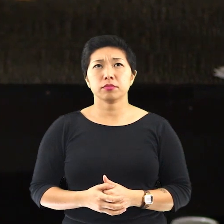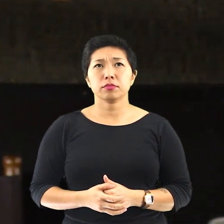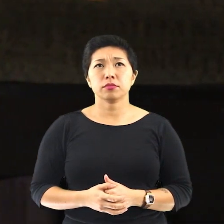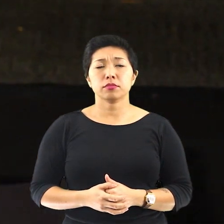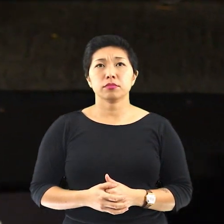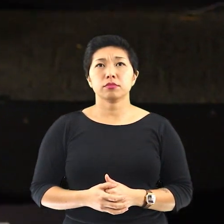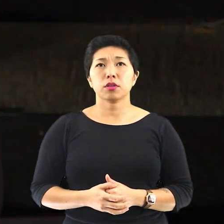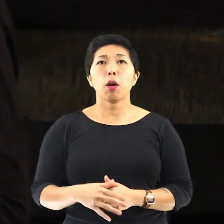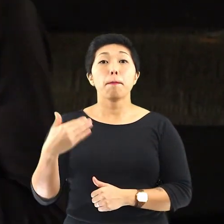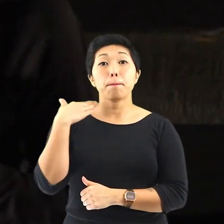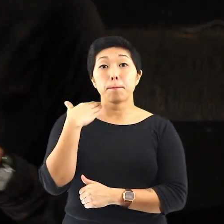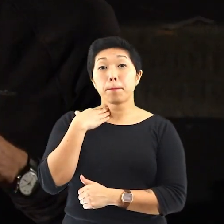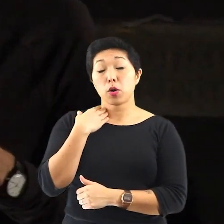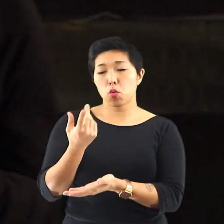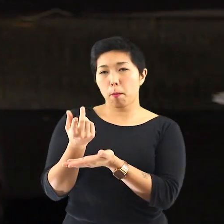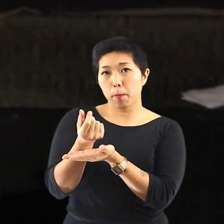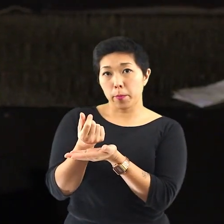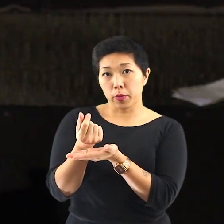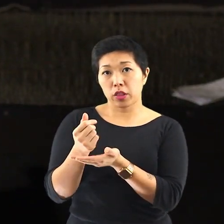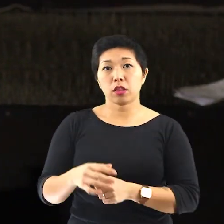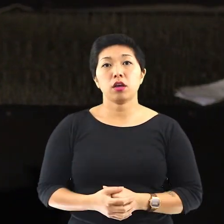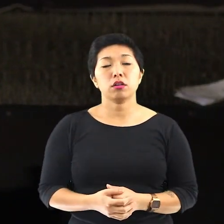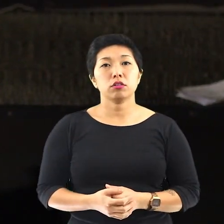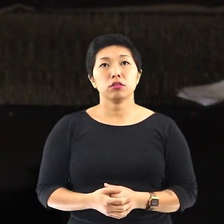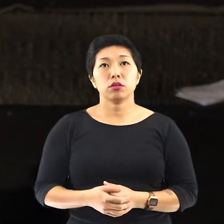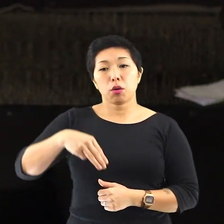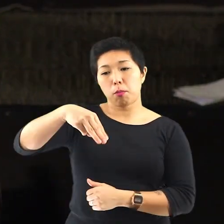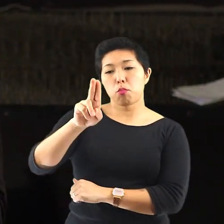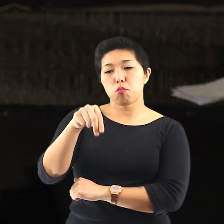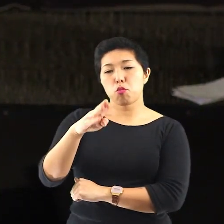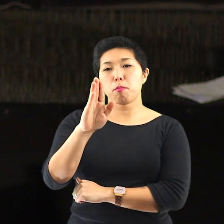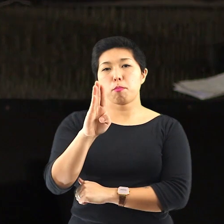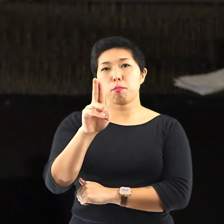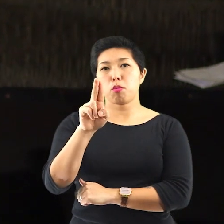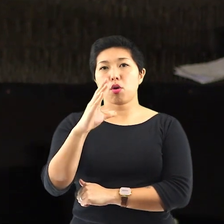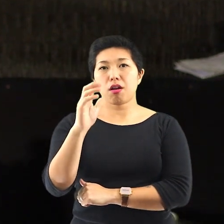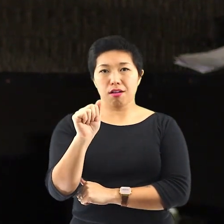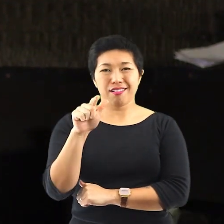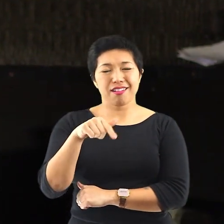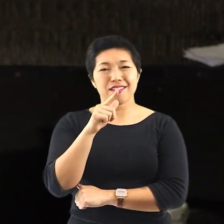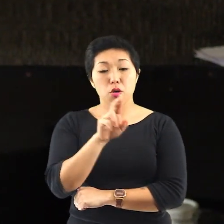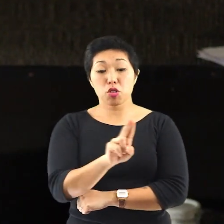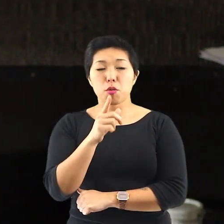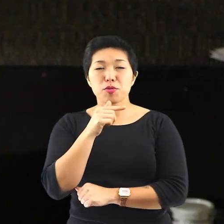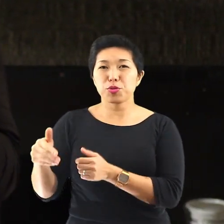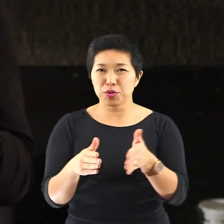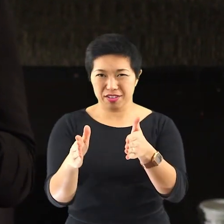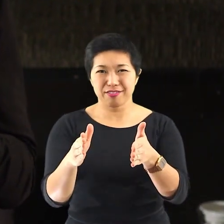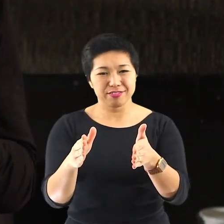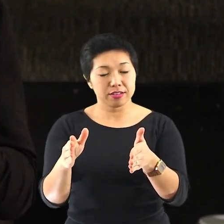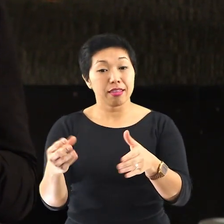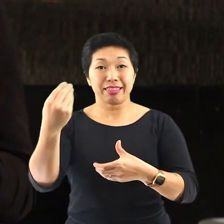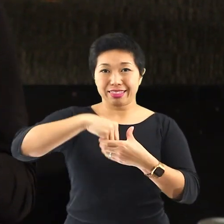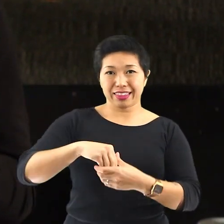Mumbuca. Banco Monetário Mumbuca, que é o nome do rio que atravessa a cidade,